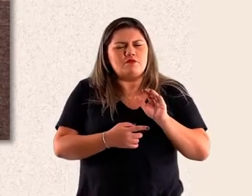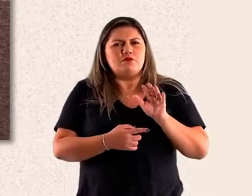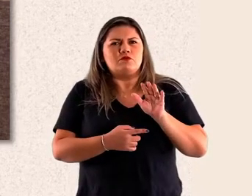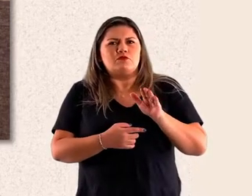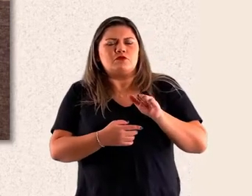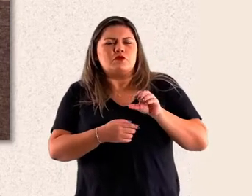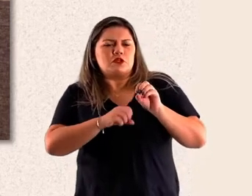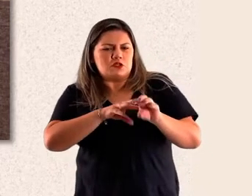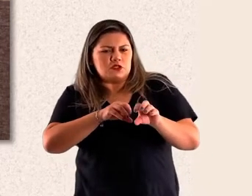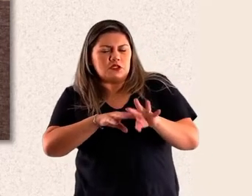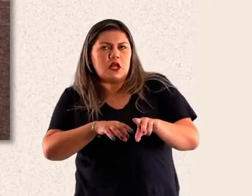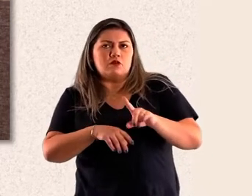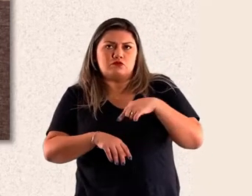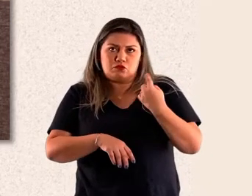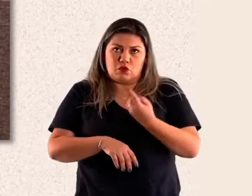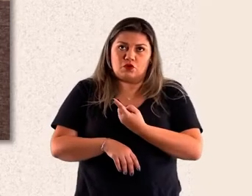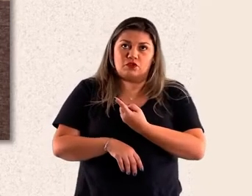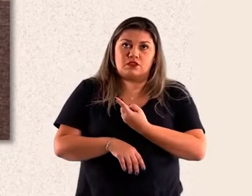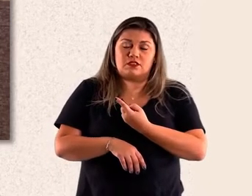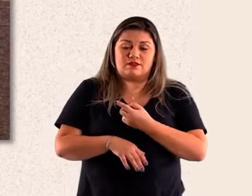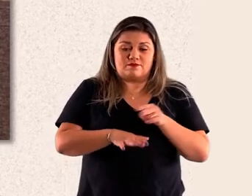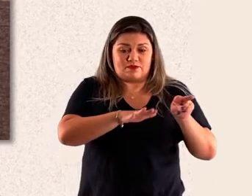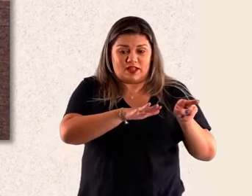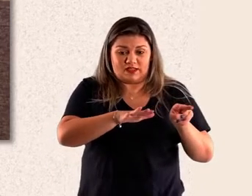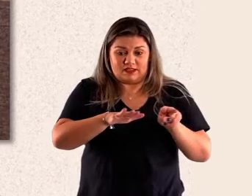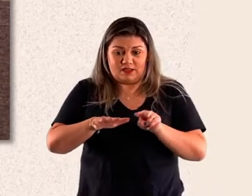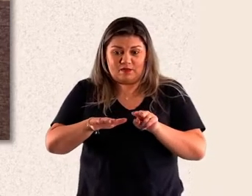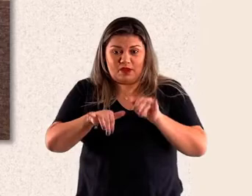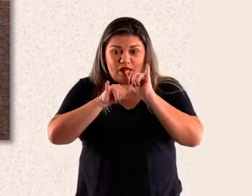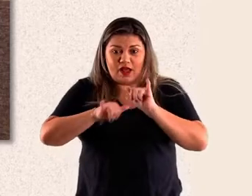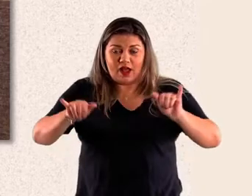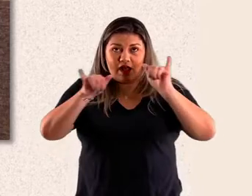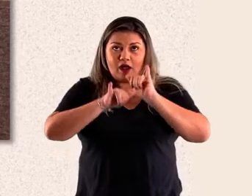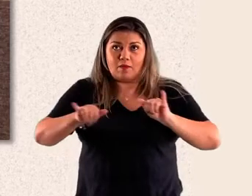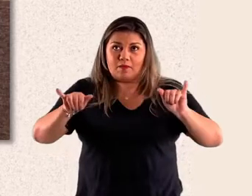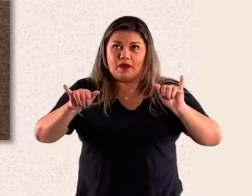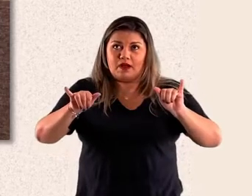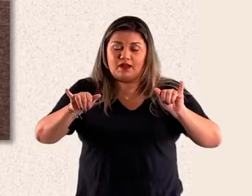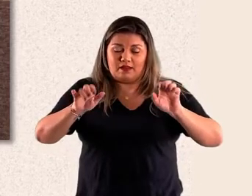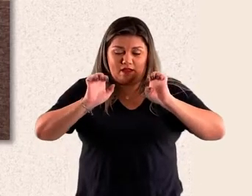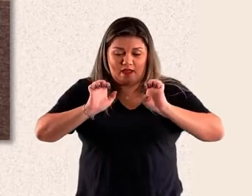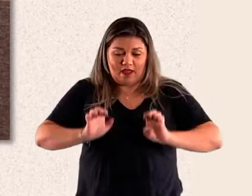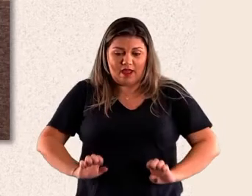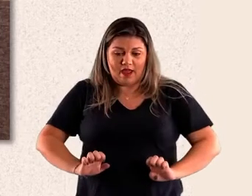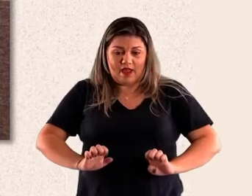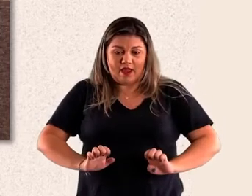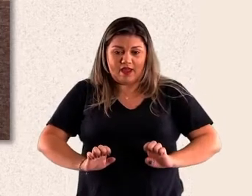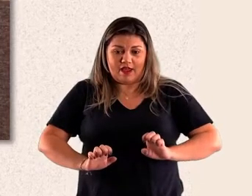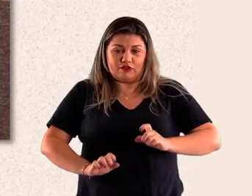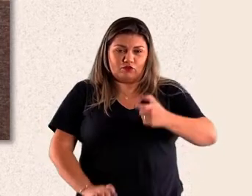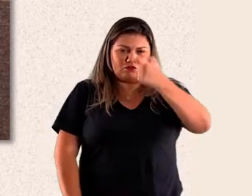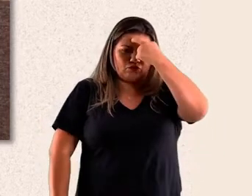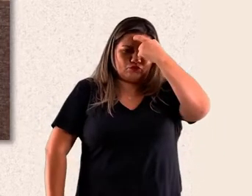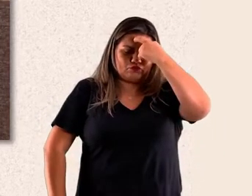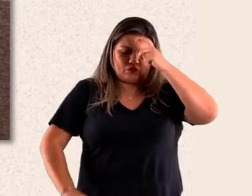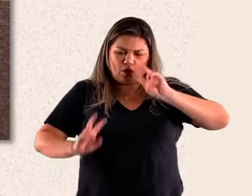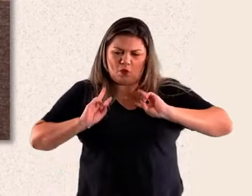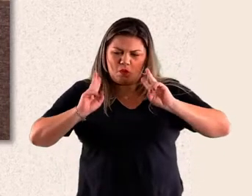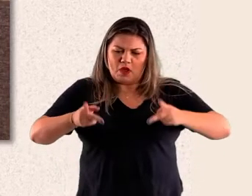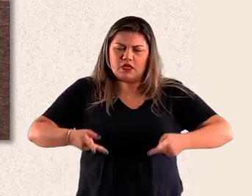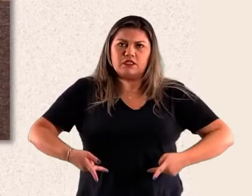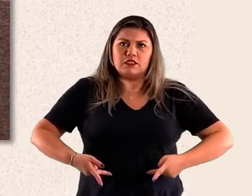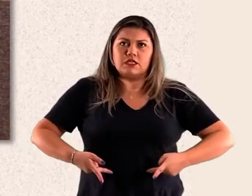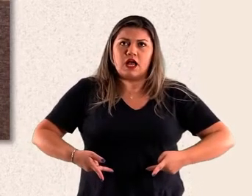todos nós é a semana a campanha não é concientizar acompanha de ética conscientiza e humanizado cnmp